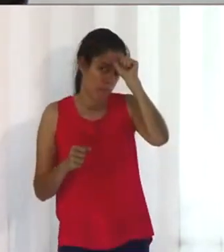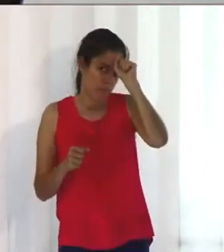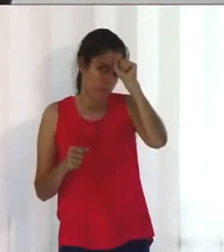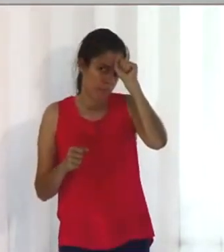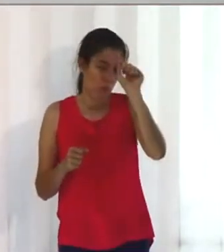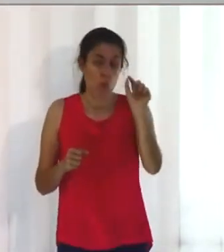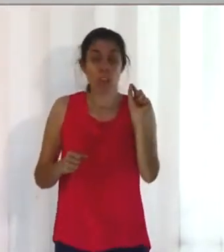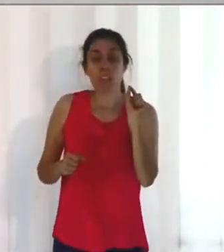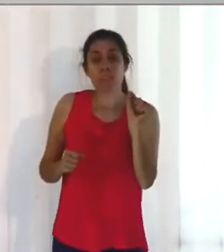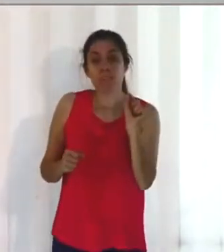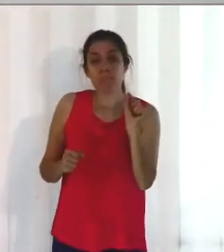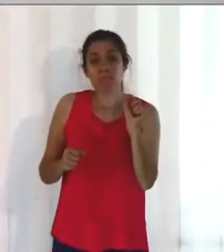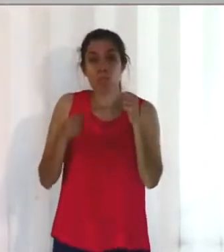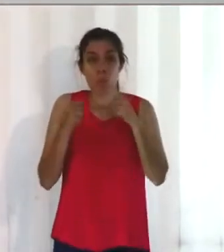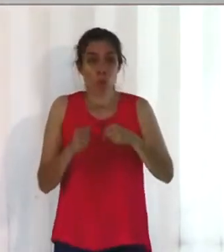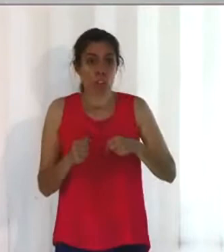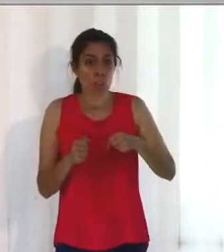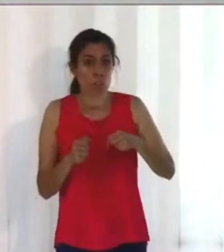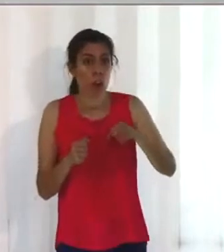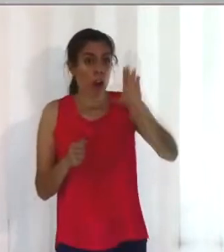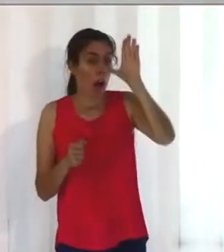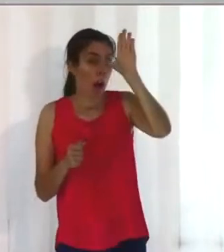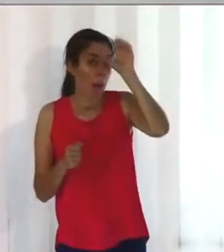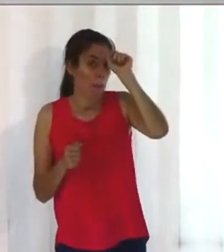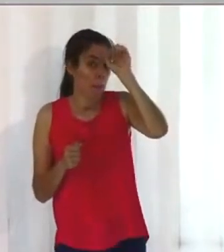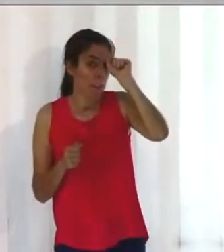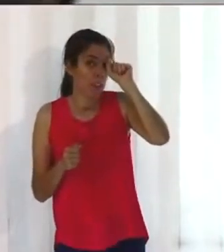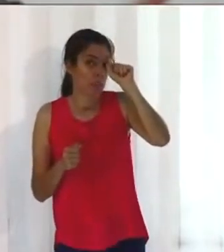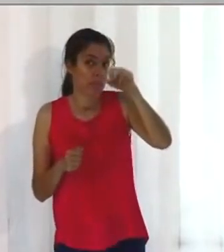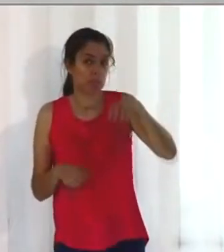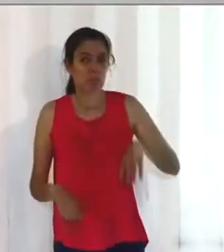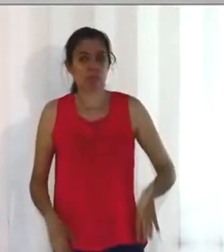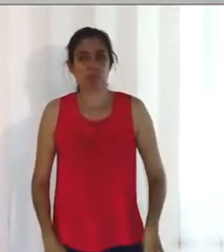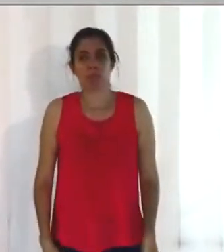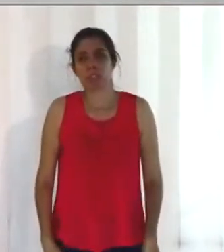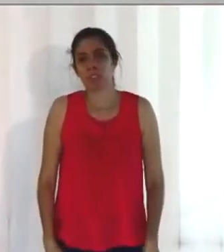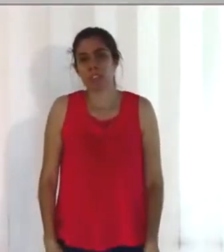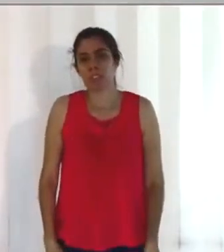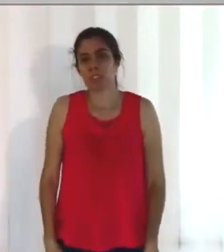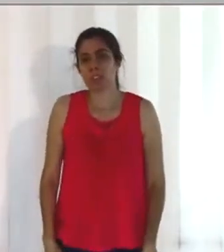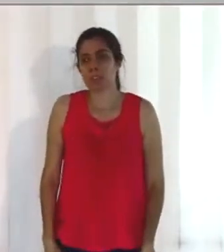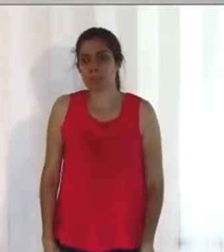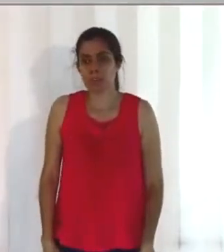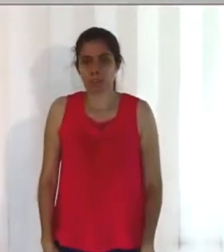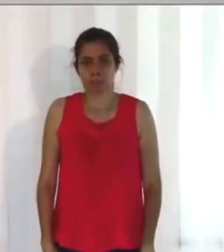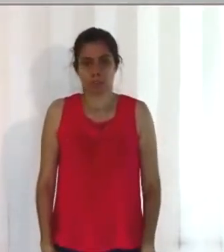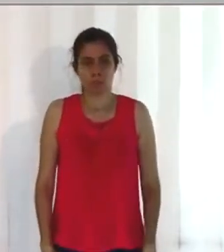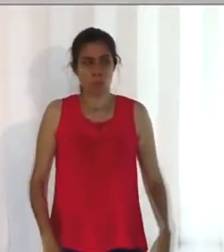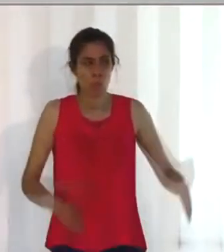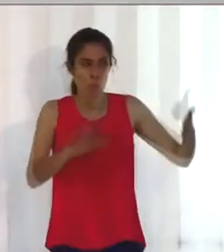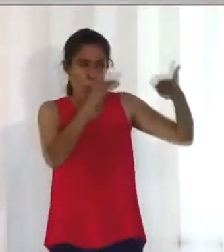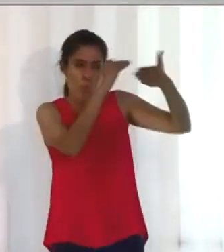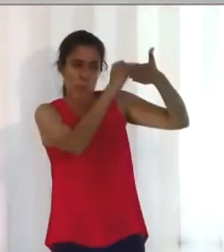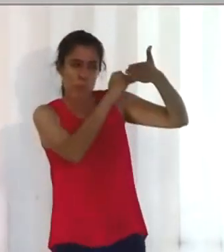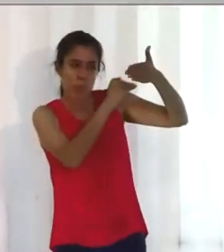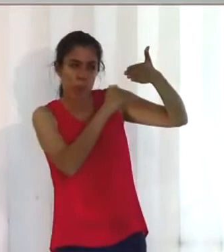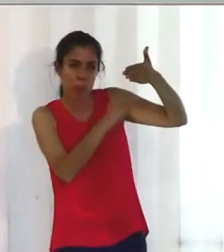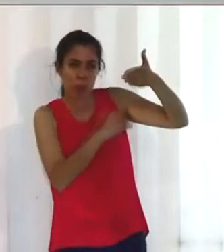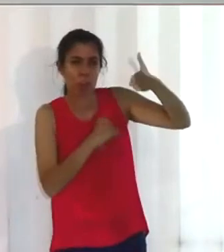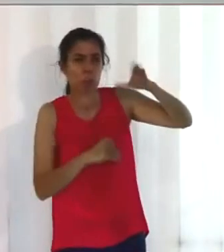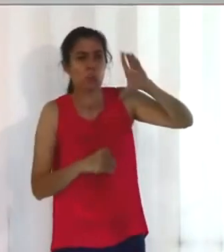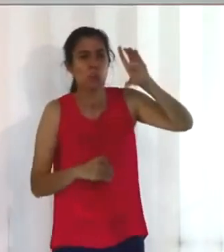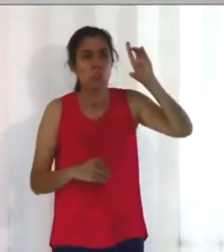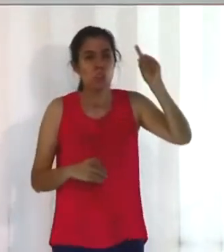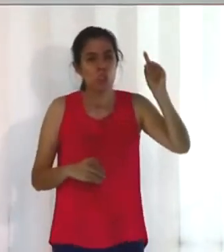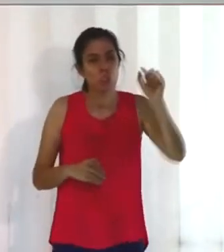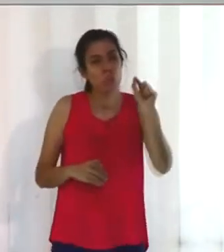exemplos históricos? O que podemos aprender com os desígnios de Deus? Algum tempo atrás, no ano passado, eu contei